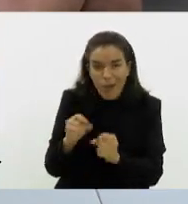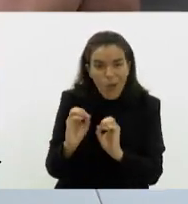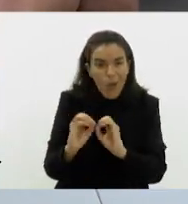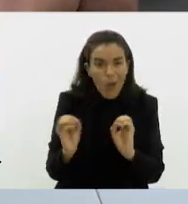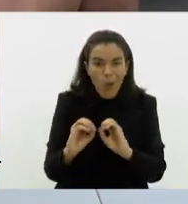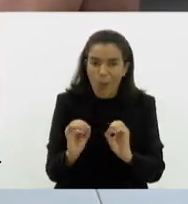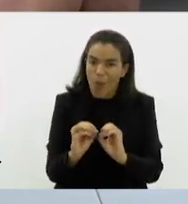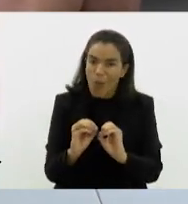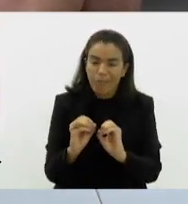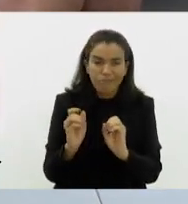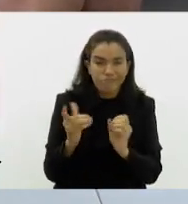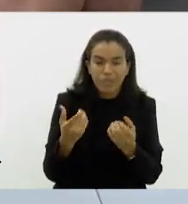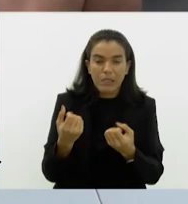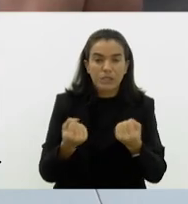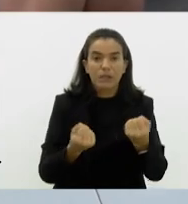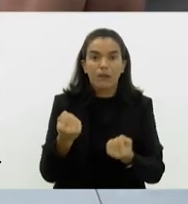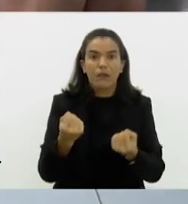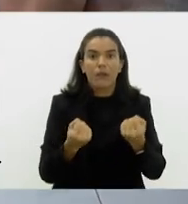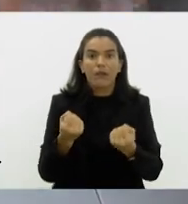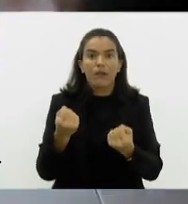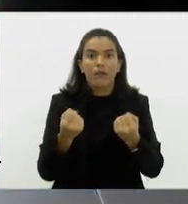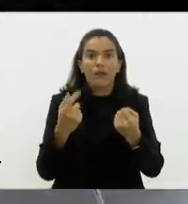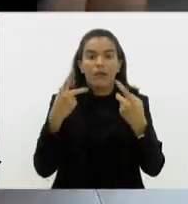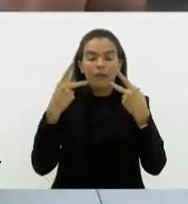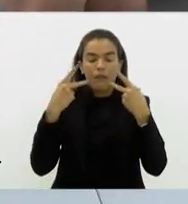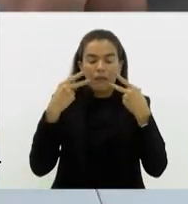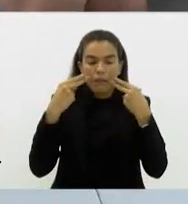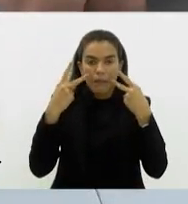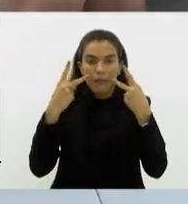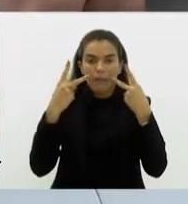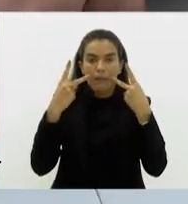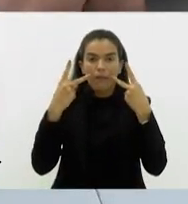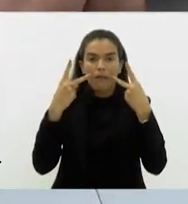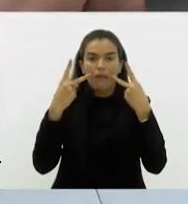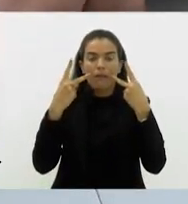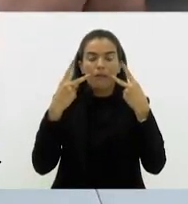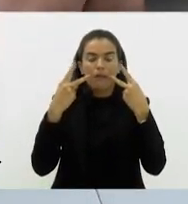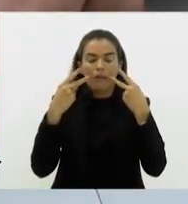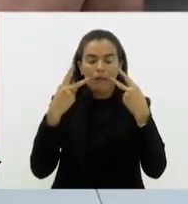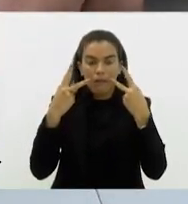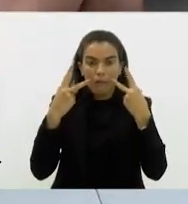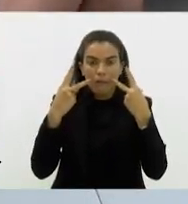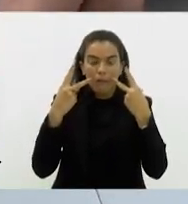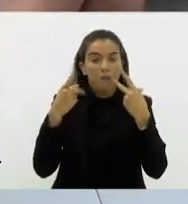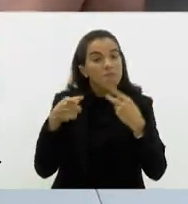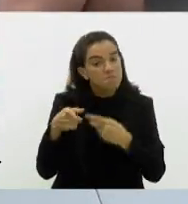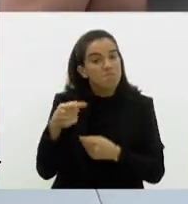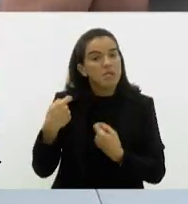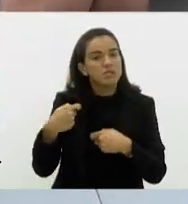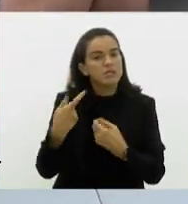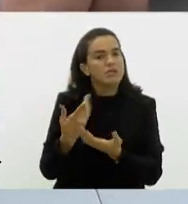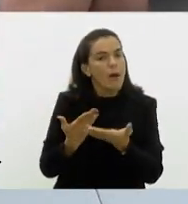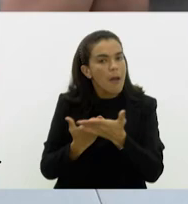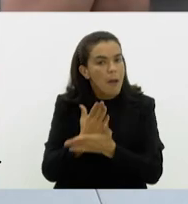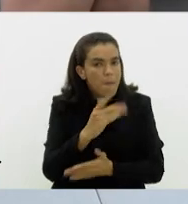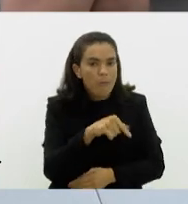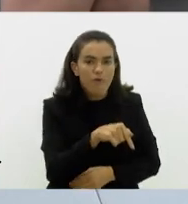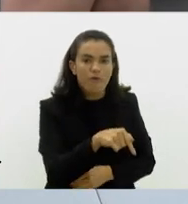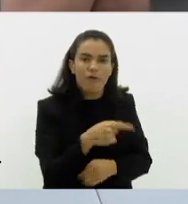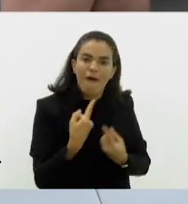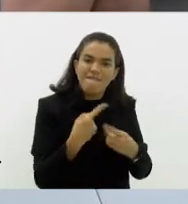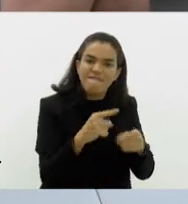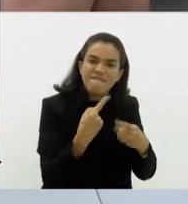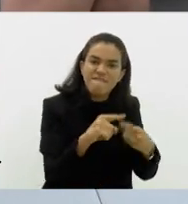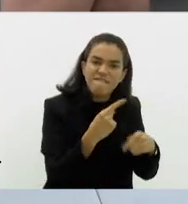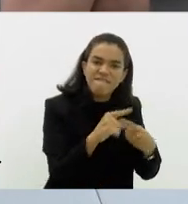de dirigir, porque a qualquer momento ele pode cochilar o volante. Então, eu acho que a gente tem que avançar, tem que fazer a provocação.